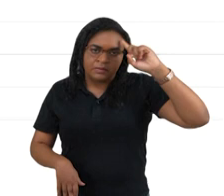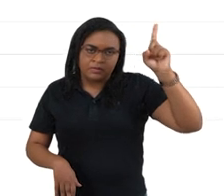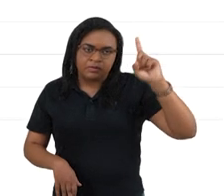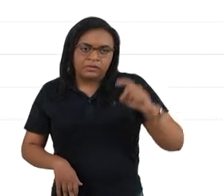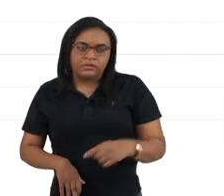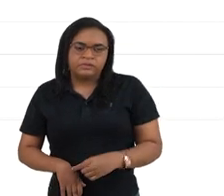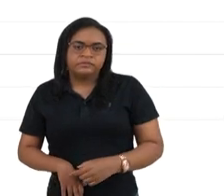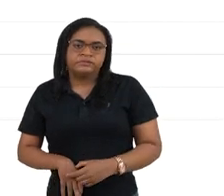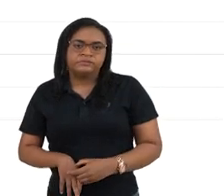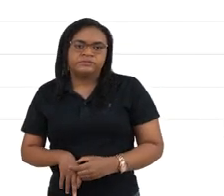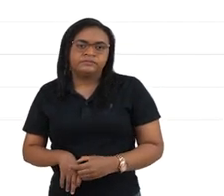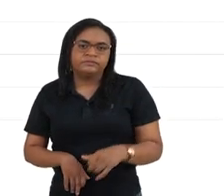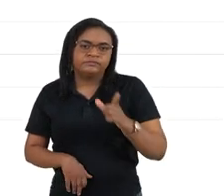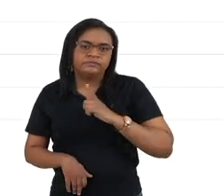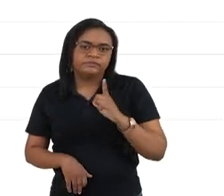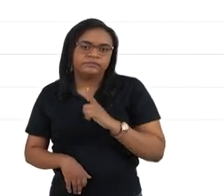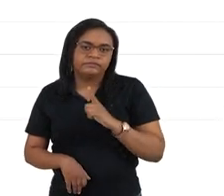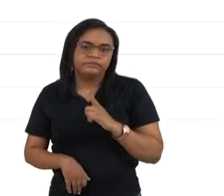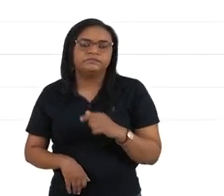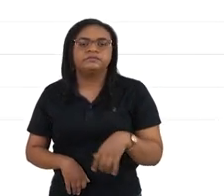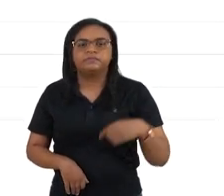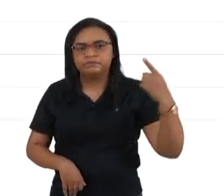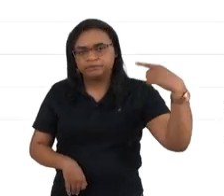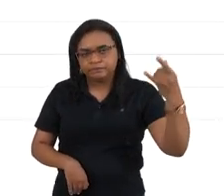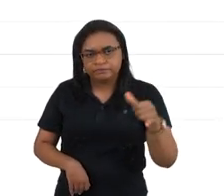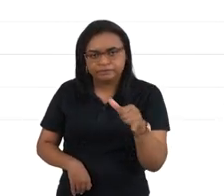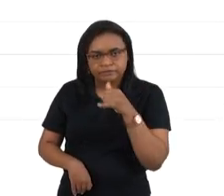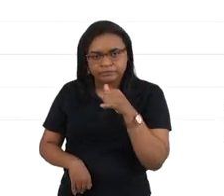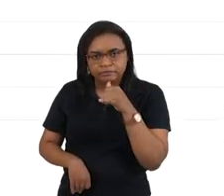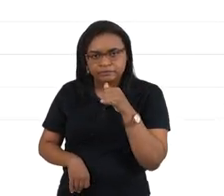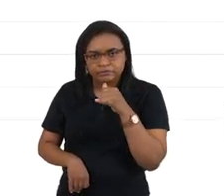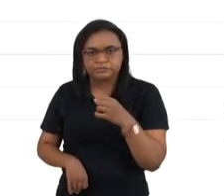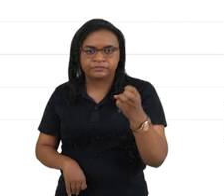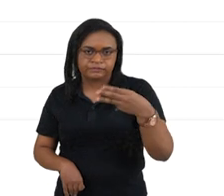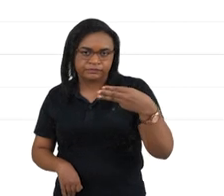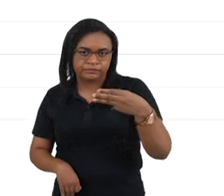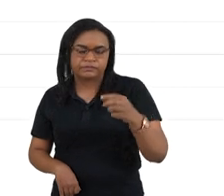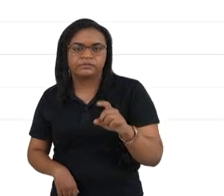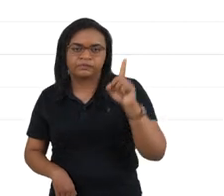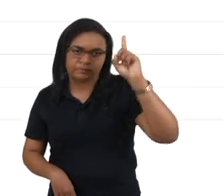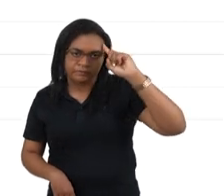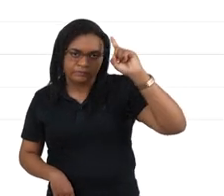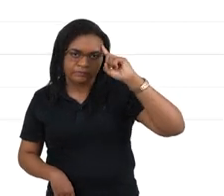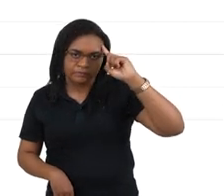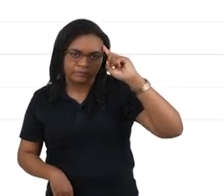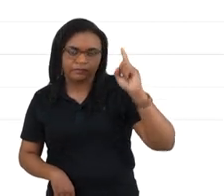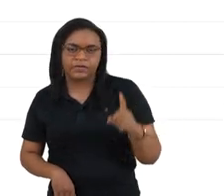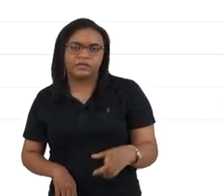exemplo. Nós temos aqui um outro exemplo que fala do seguinte, ó. Em 3 dias,